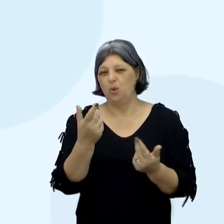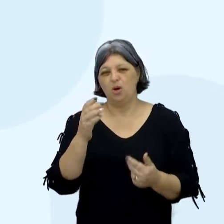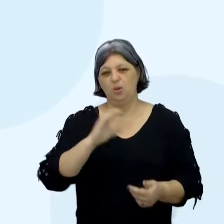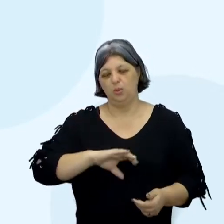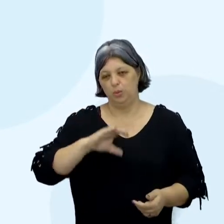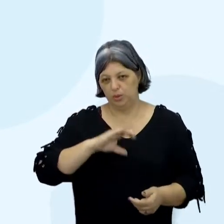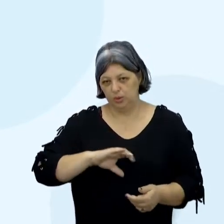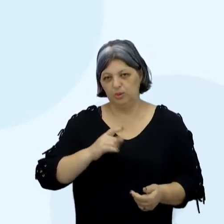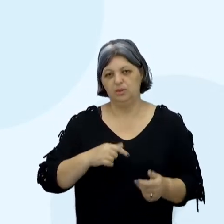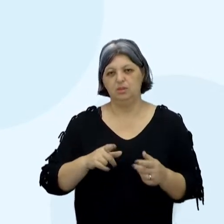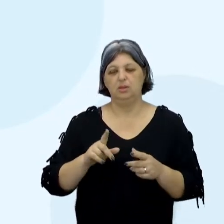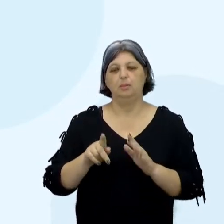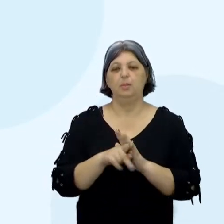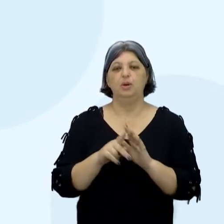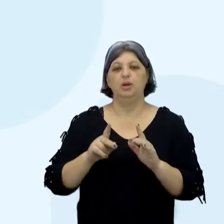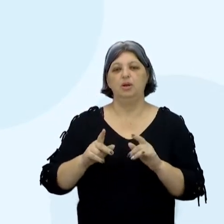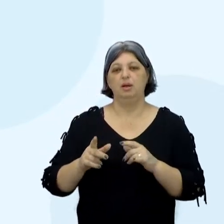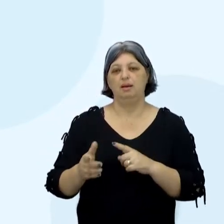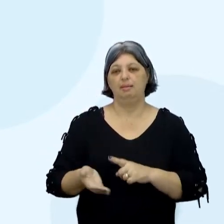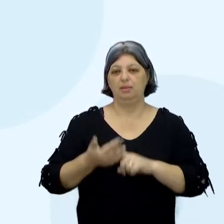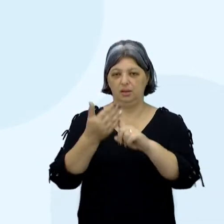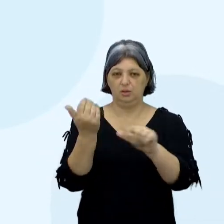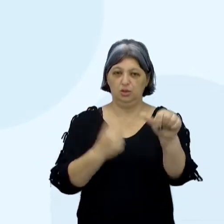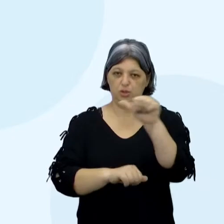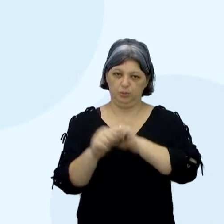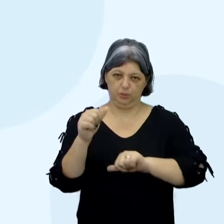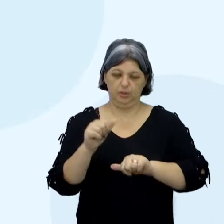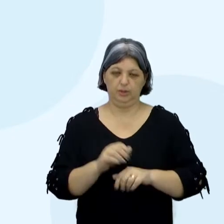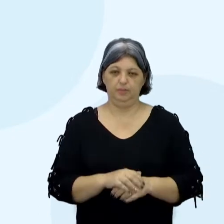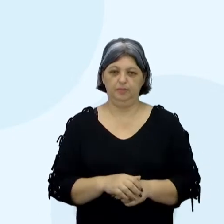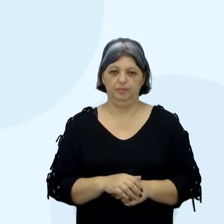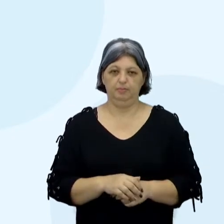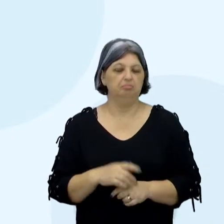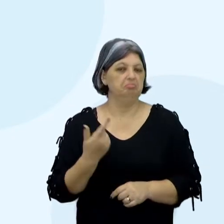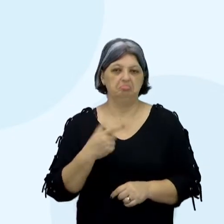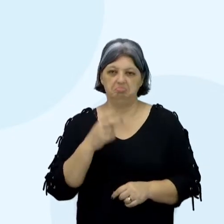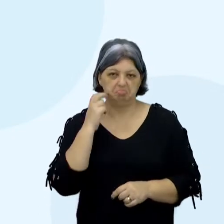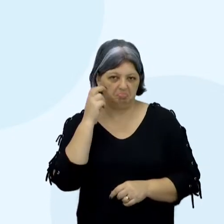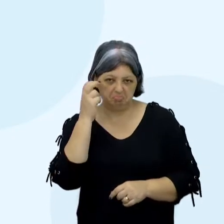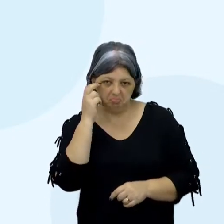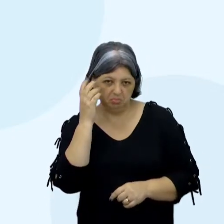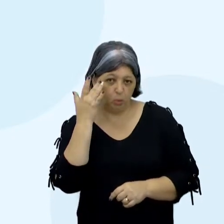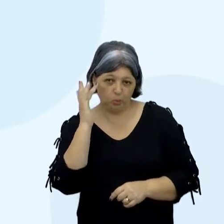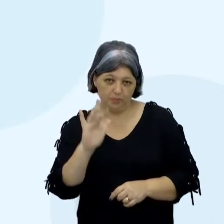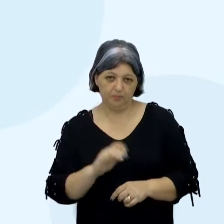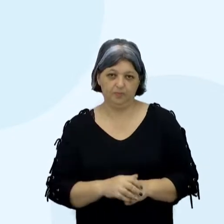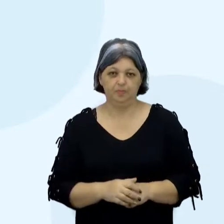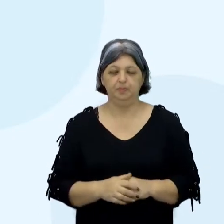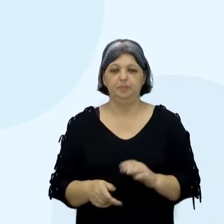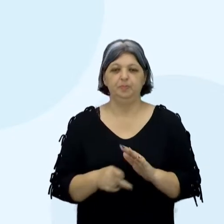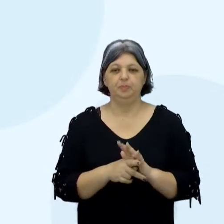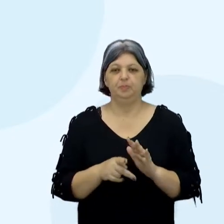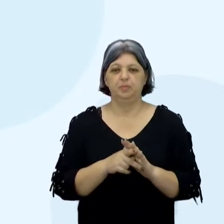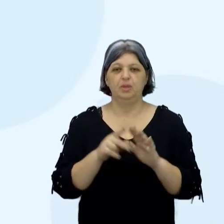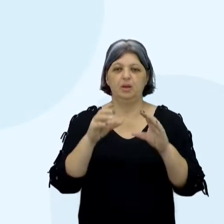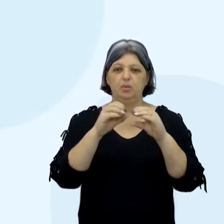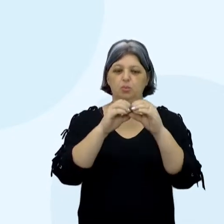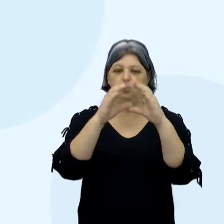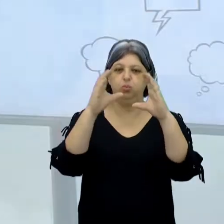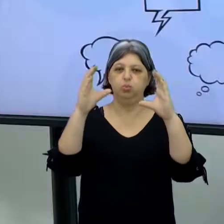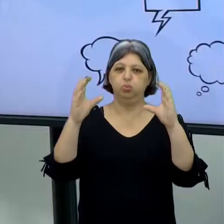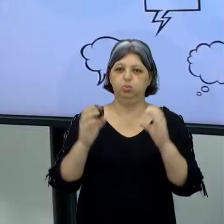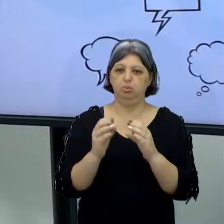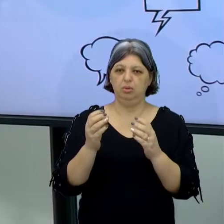são novos, a tecnologia muda. Na verdade, esse termo aí, olha, não tem nenhuma vergonha de não saber, é bolha informacional, uma